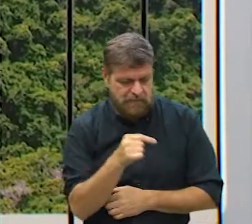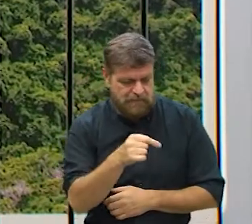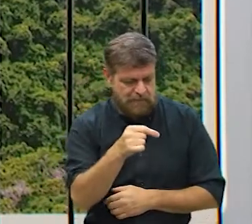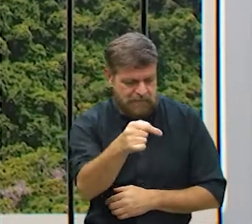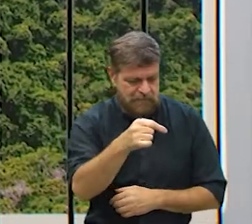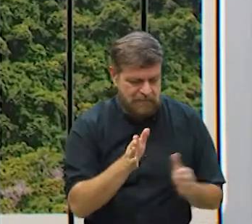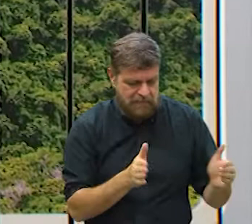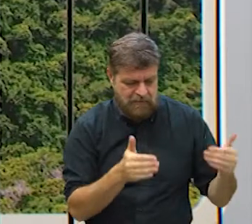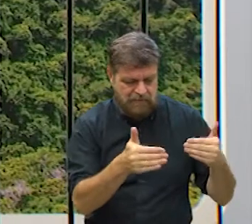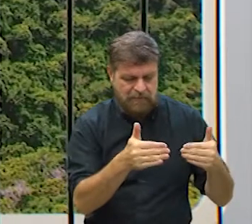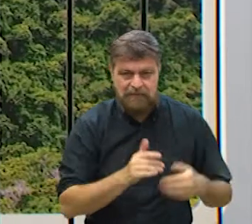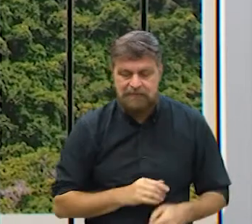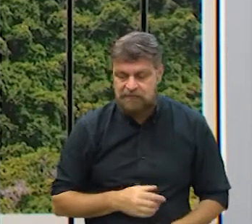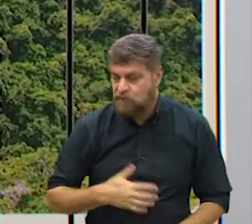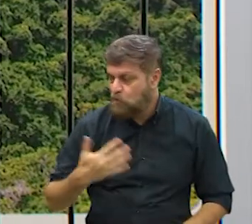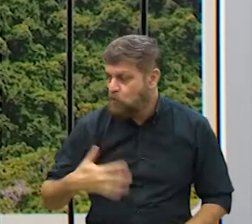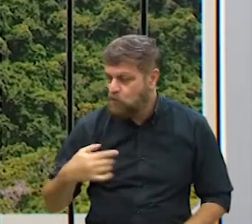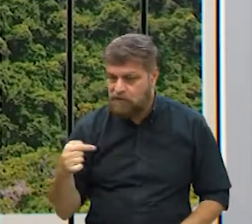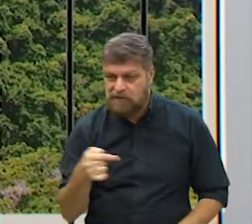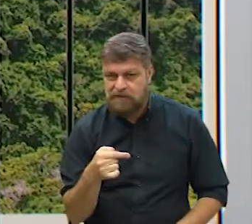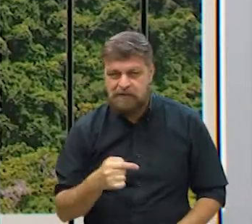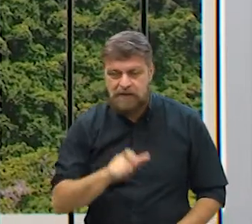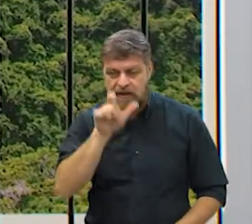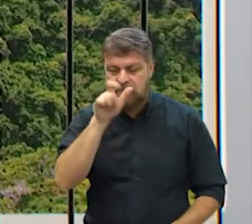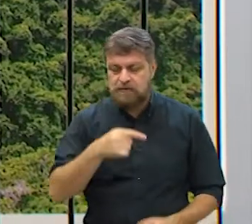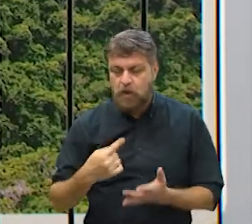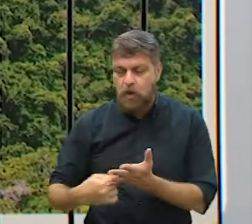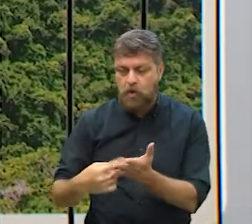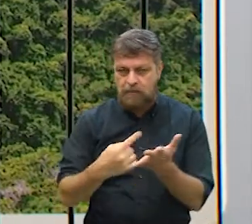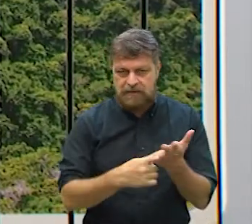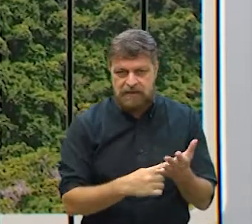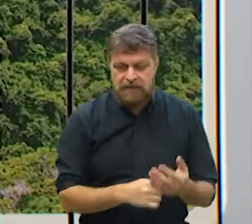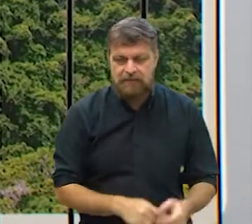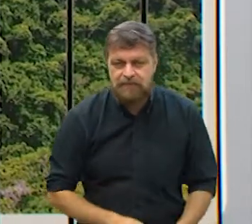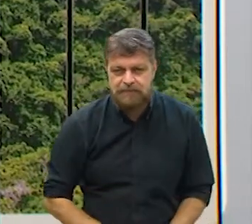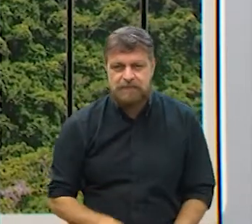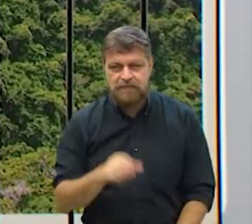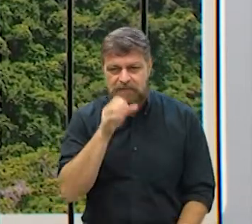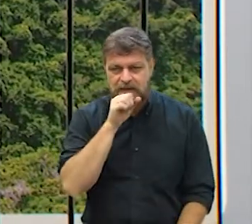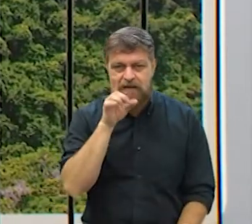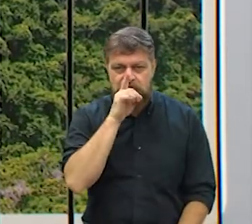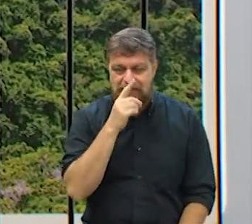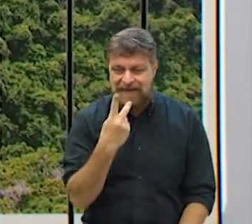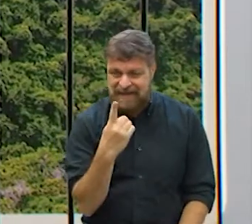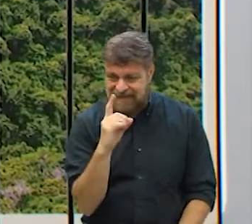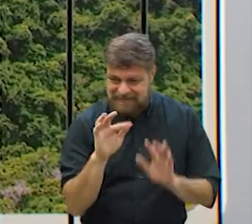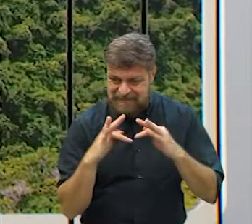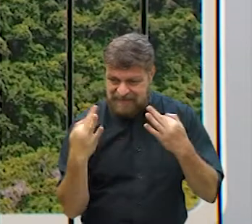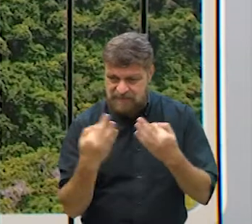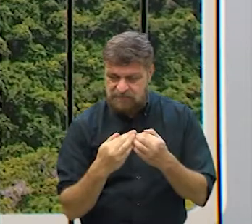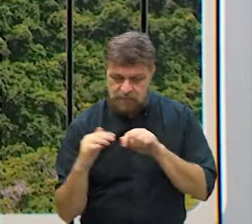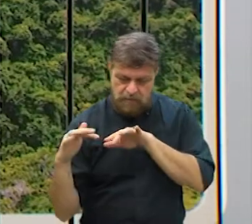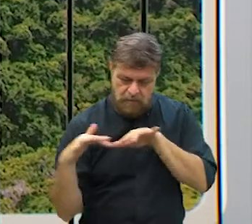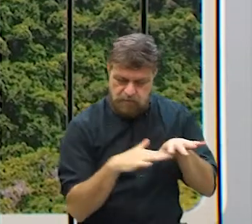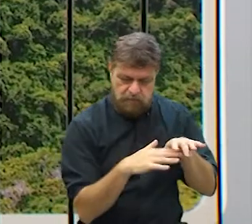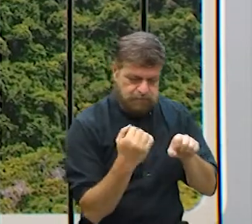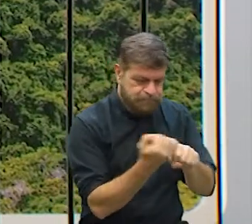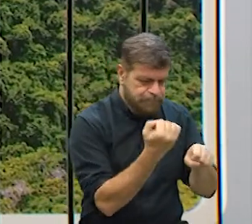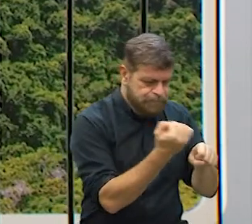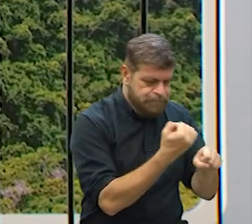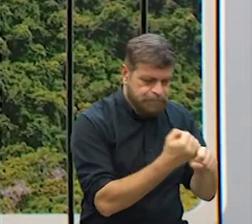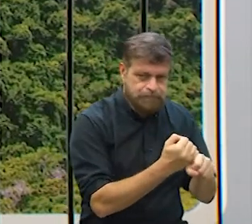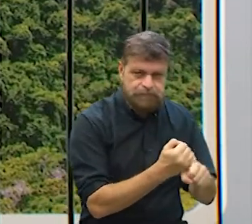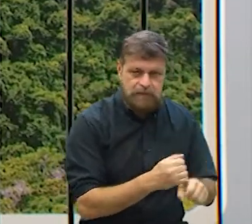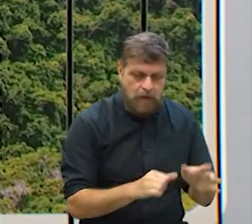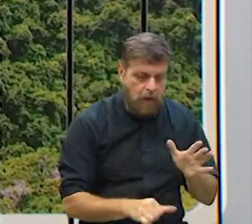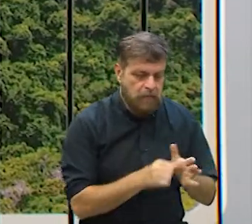aí é pitoresco até. E eles combinavam. Cada final de semana, as 10 famílias iam num lote do sorteio. O